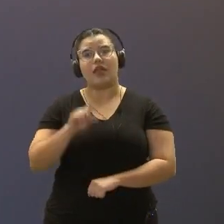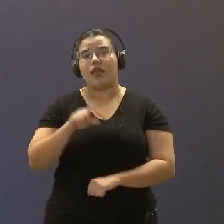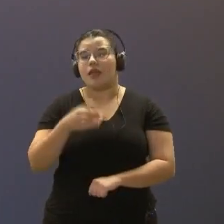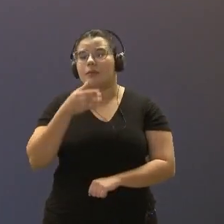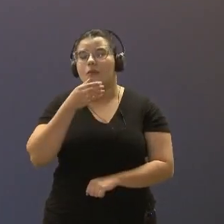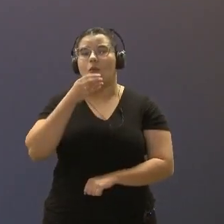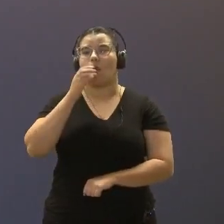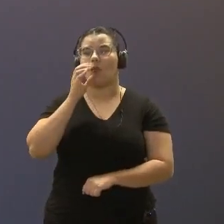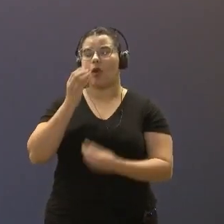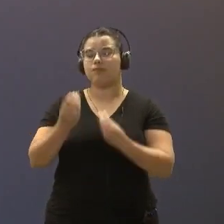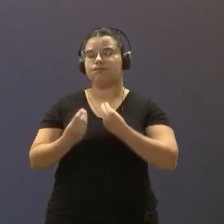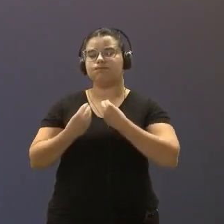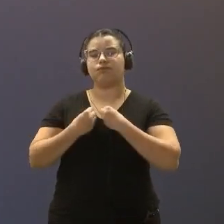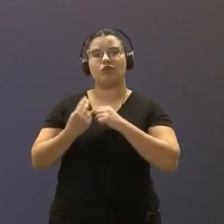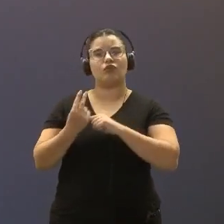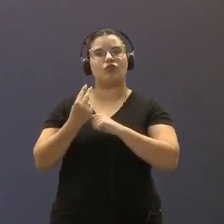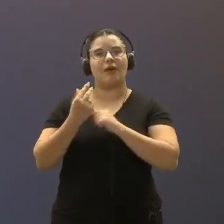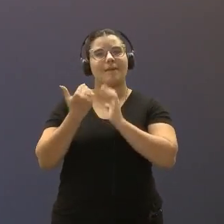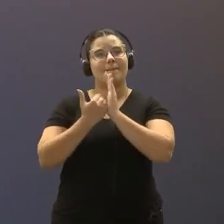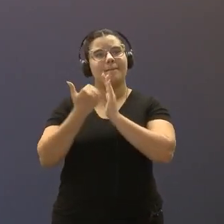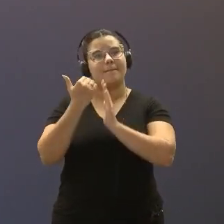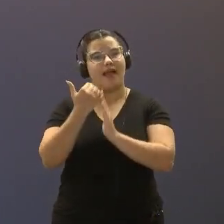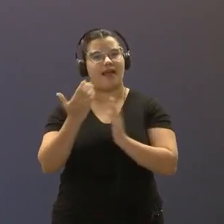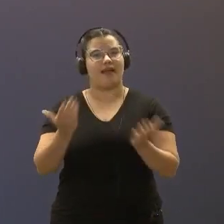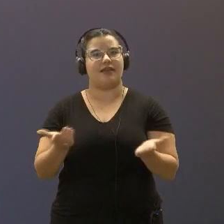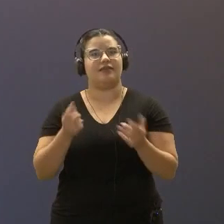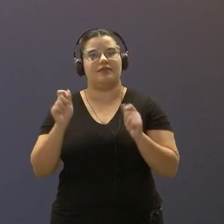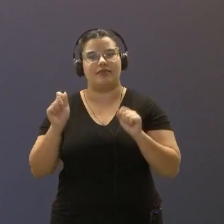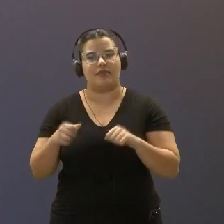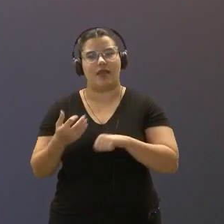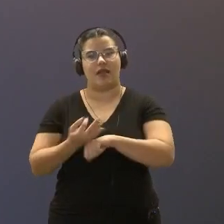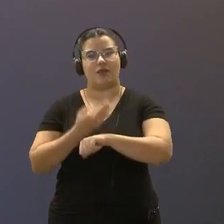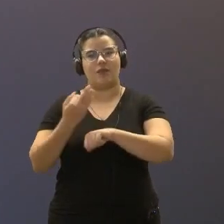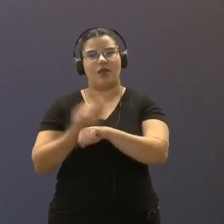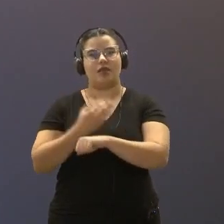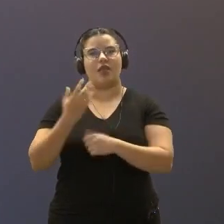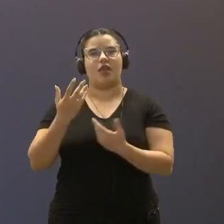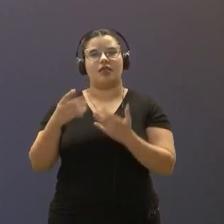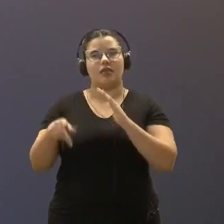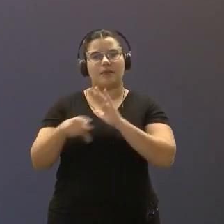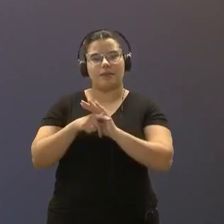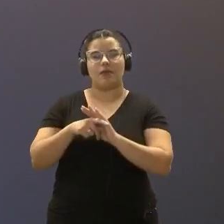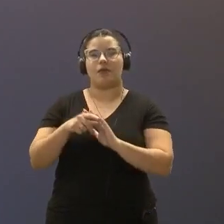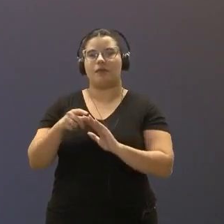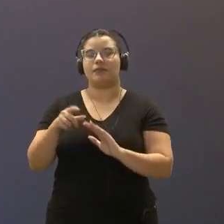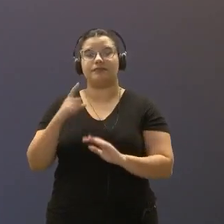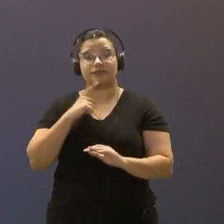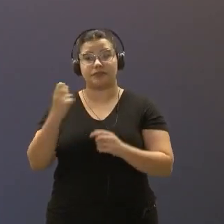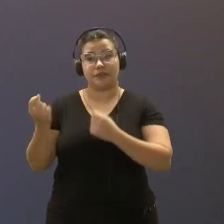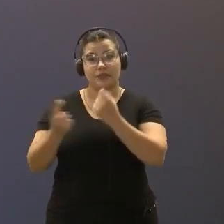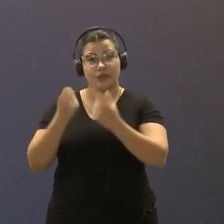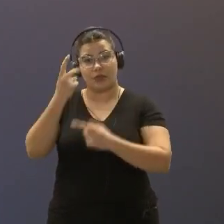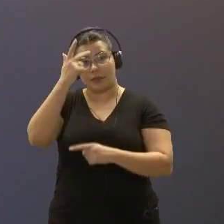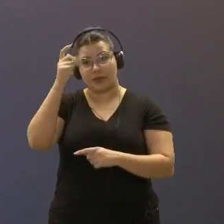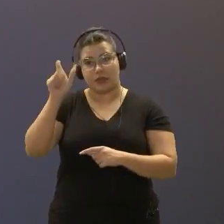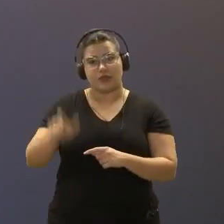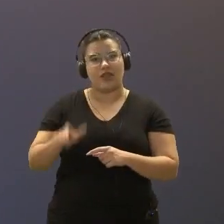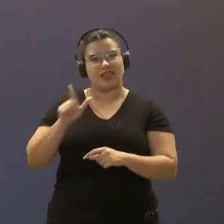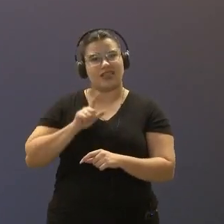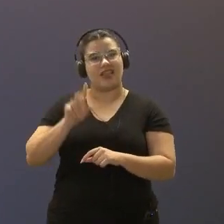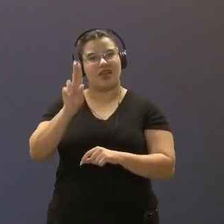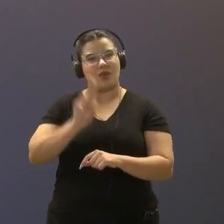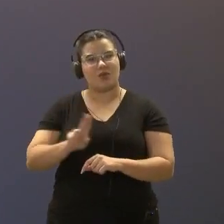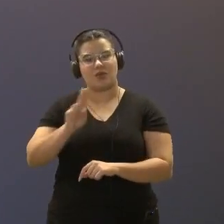a mais que ele vai ter ali, uma proteína, um carboidrato, ele aguenta melhor a quimioterapia. Eu tenho alguns pacientes que estão fazendo químio e